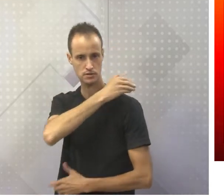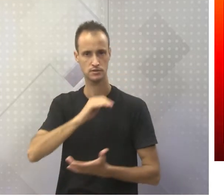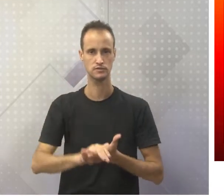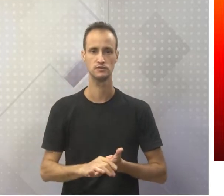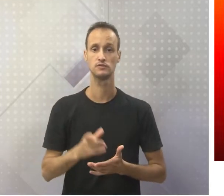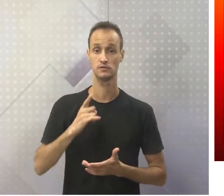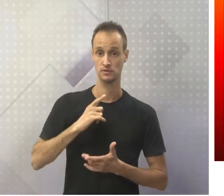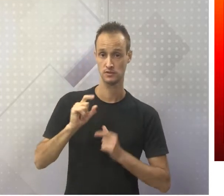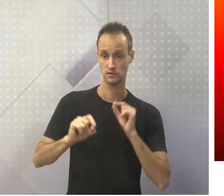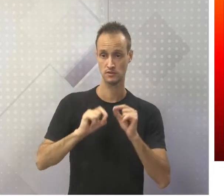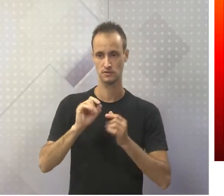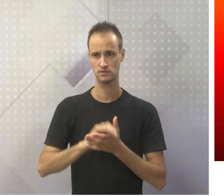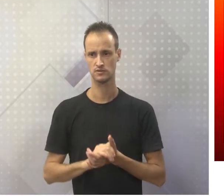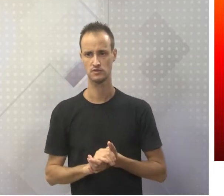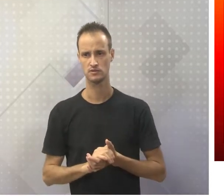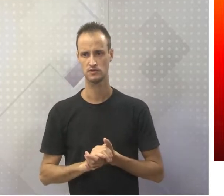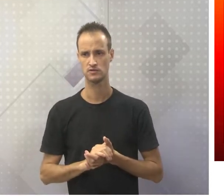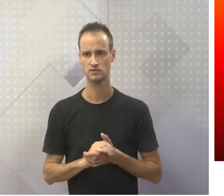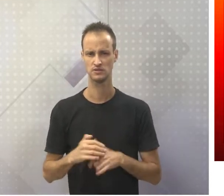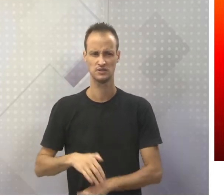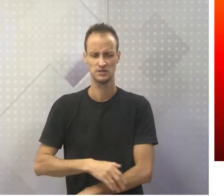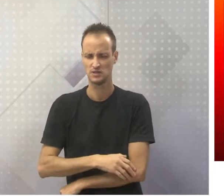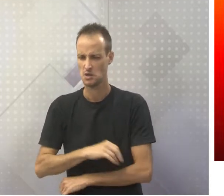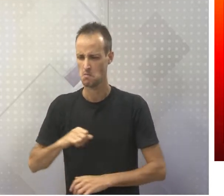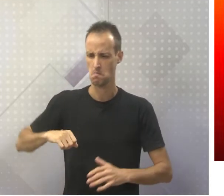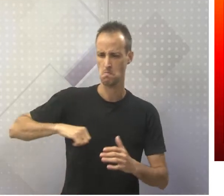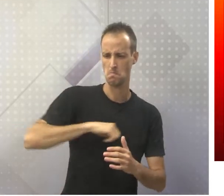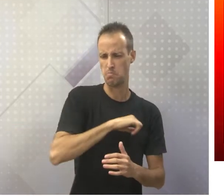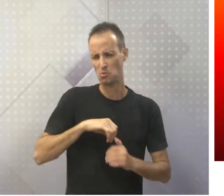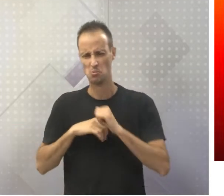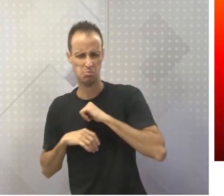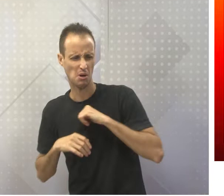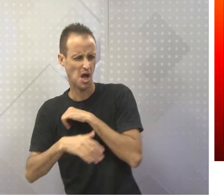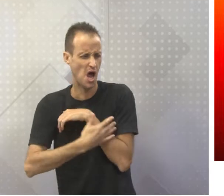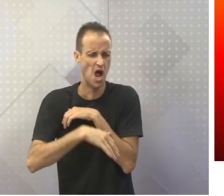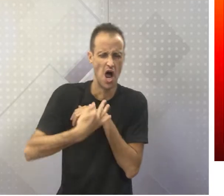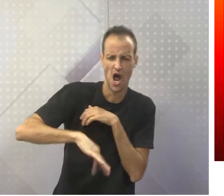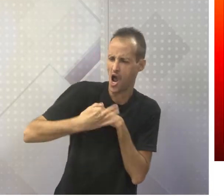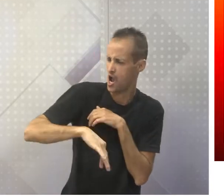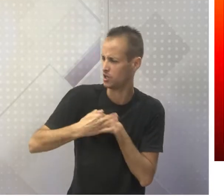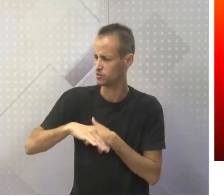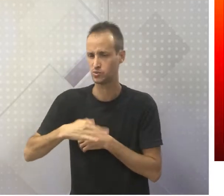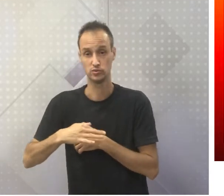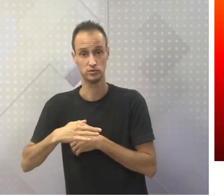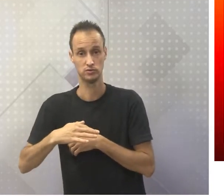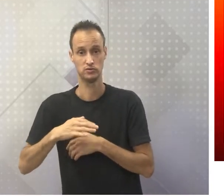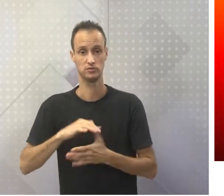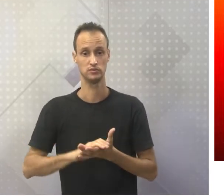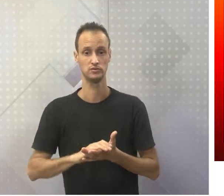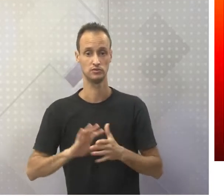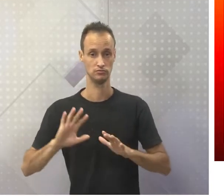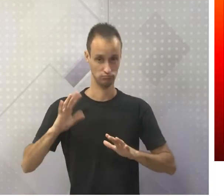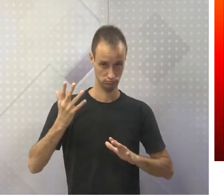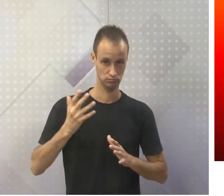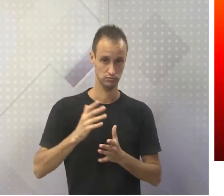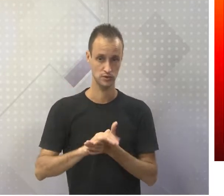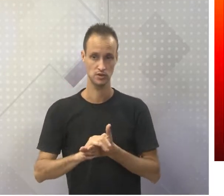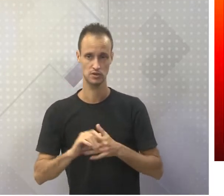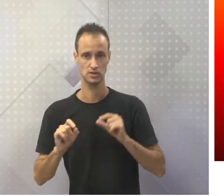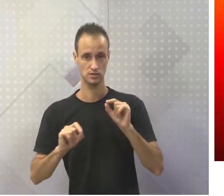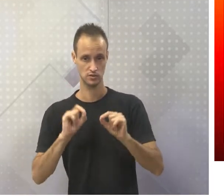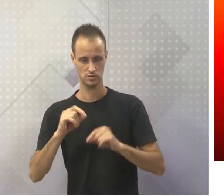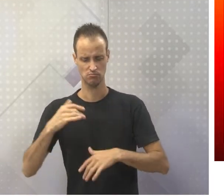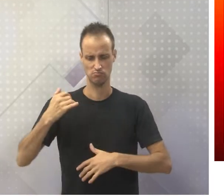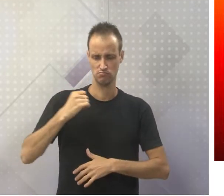Ele tem, bate nos cantos e fica, ai, tá doendo, quando foi que eu bati? Essas contusões e equimoses